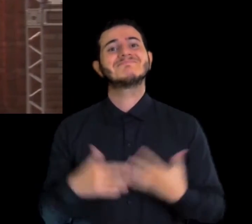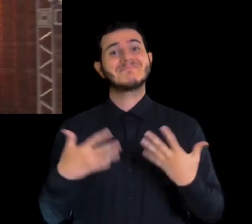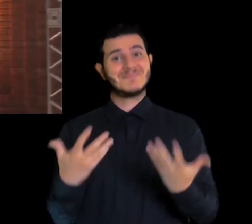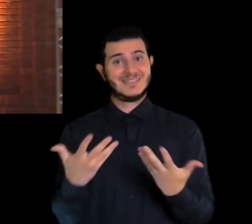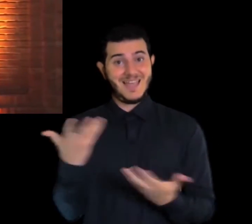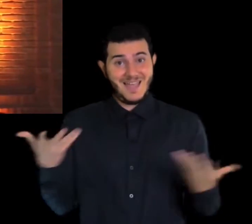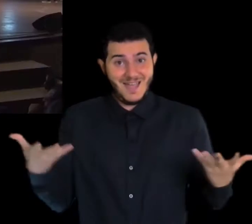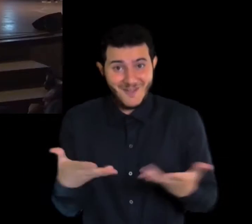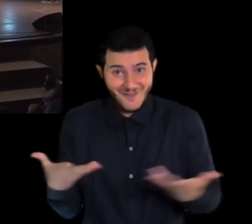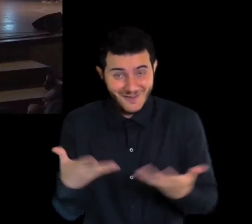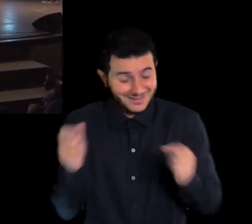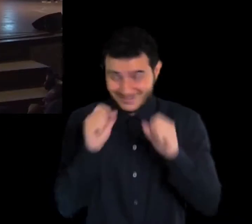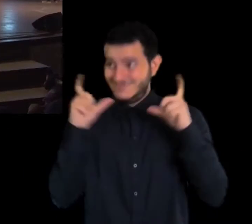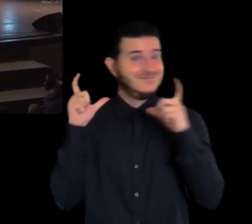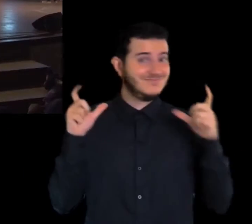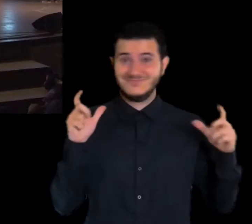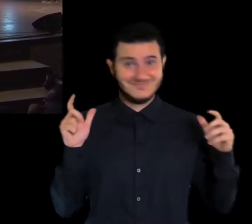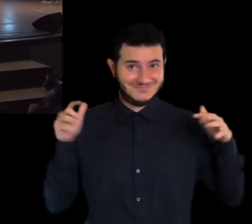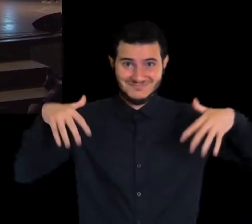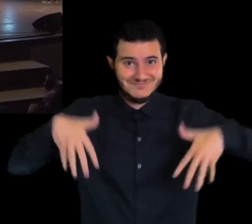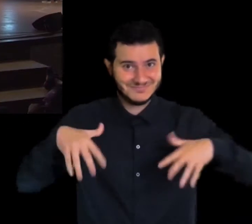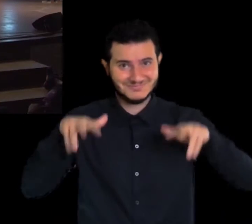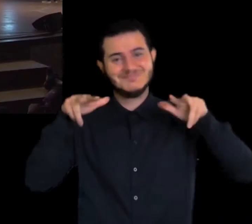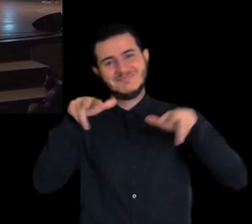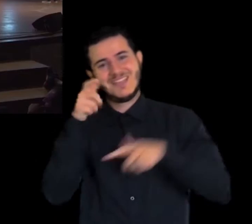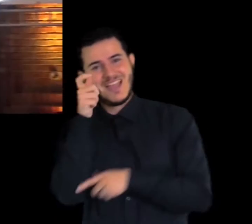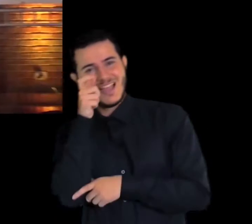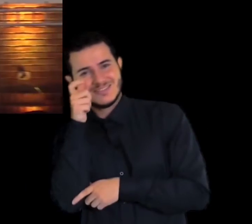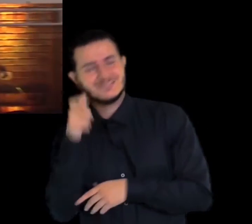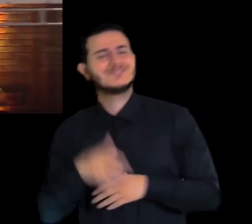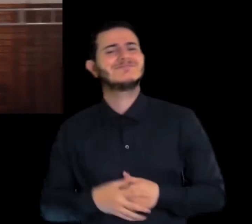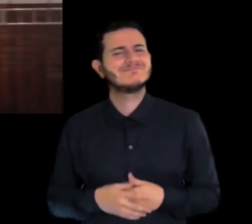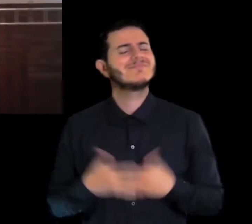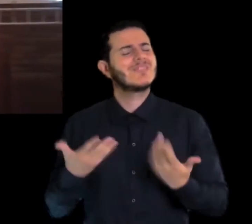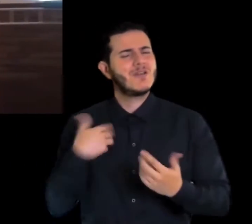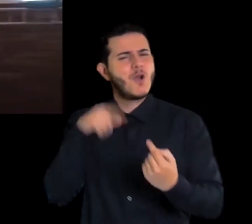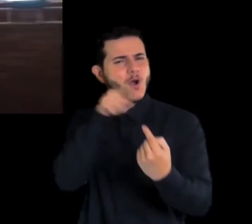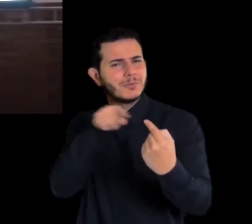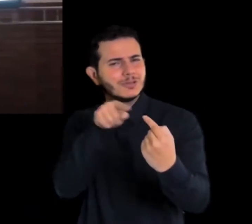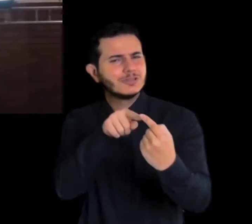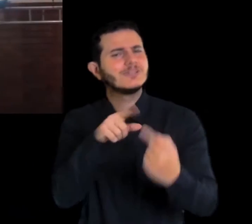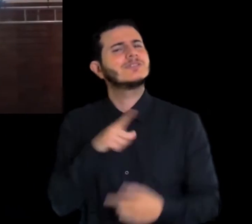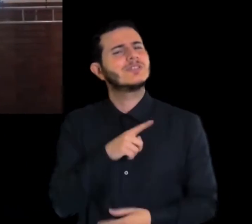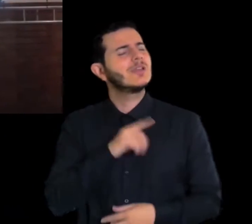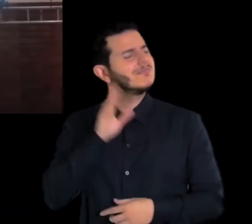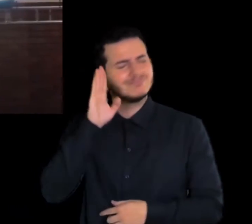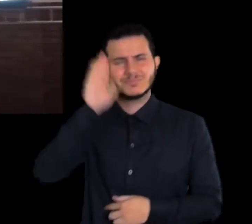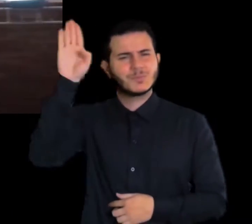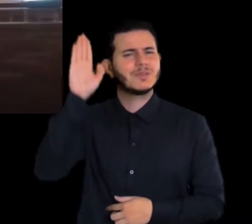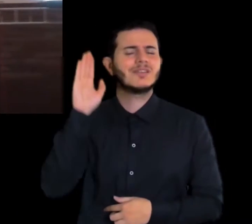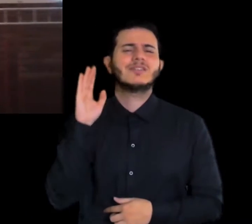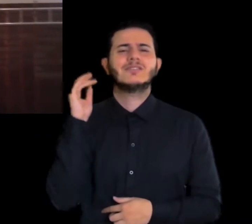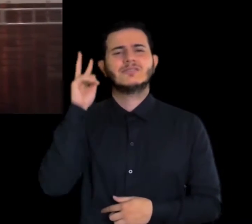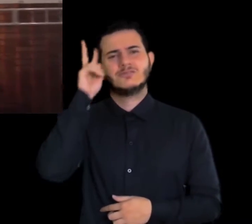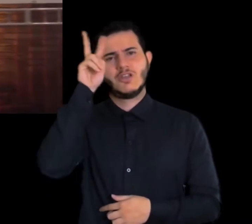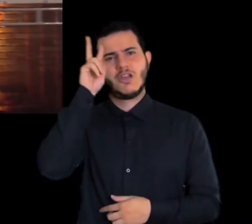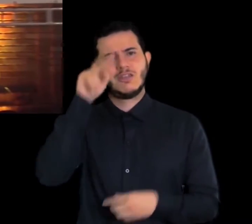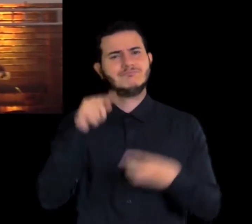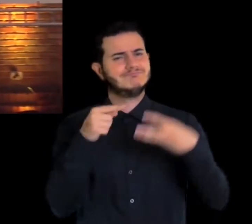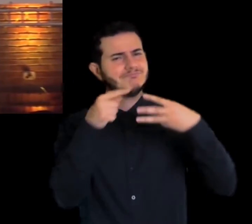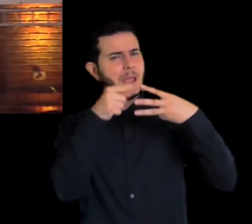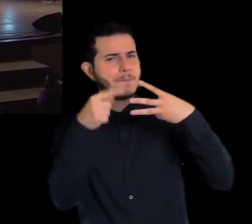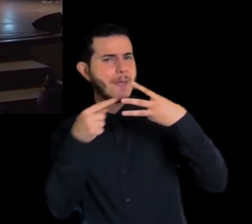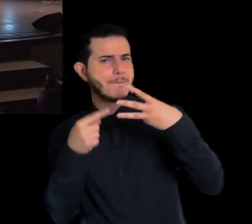Agora que vocês estão aqui, a gente começa, e meu objetivo nesse tempo é contar pelo menos 3 histórias